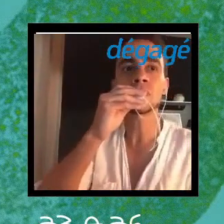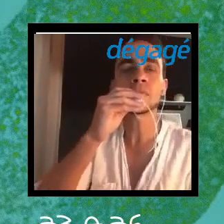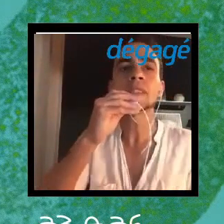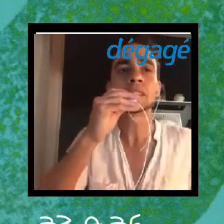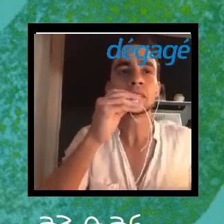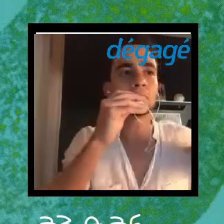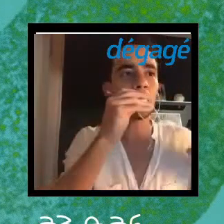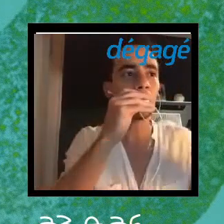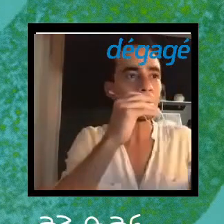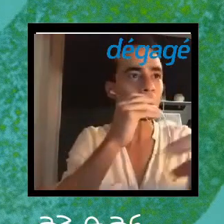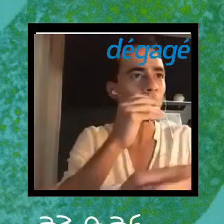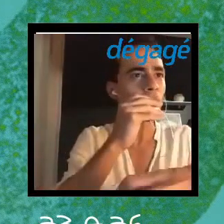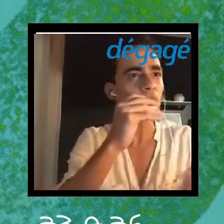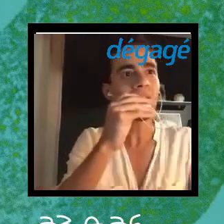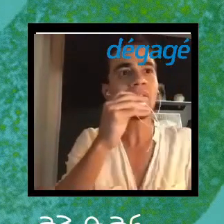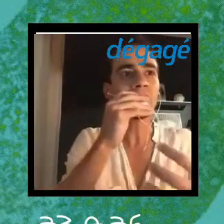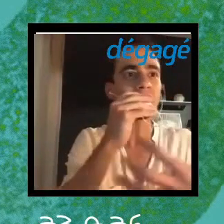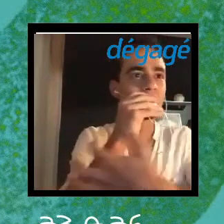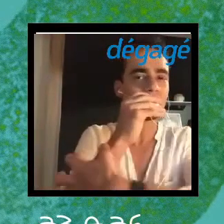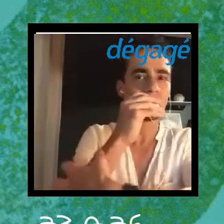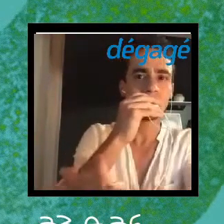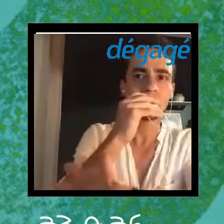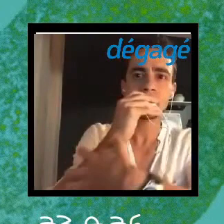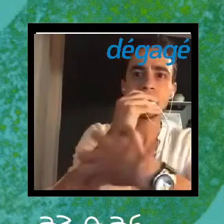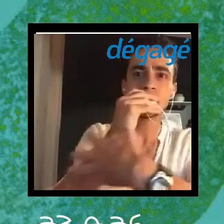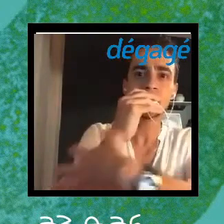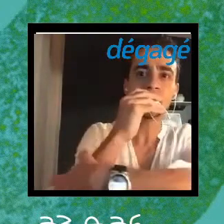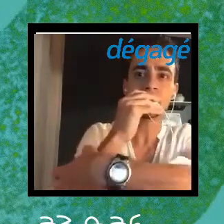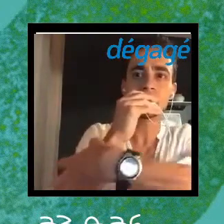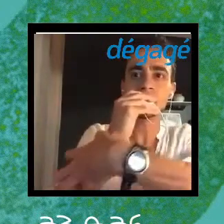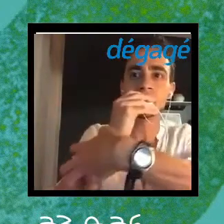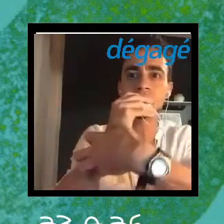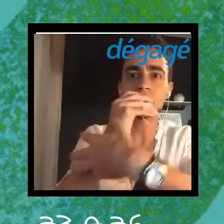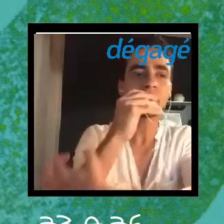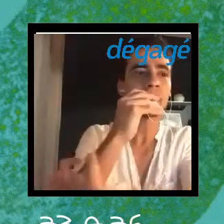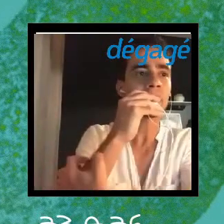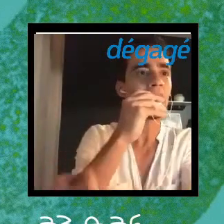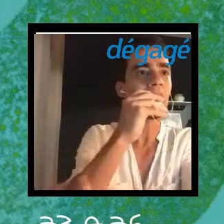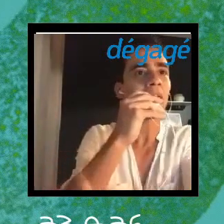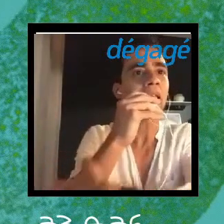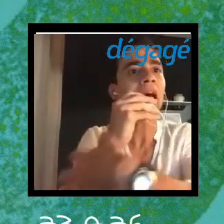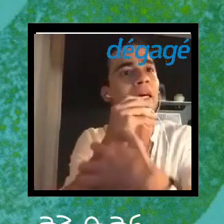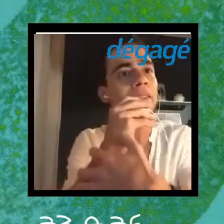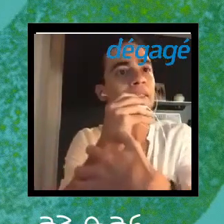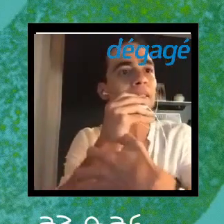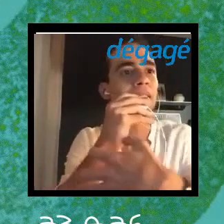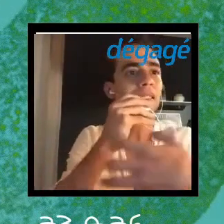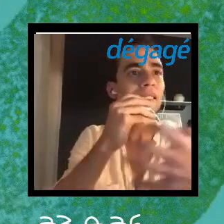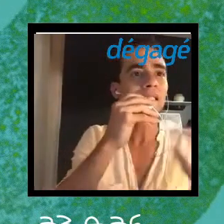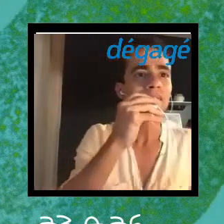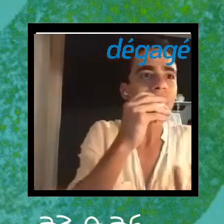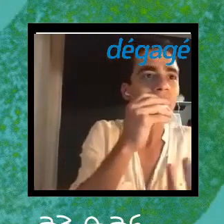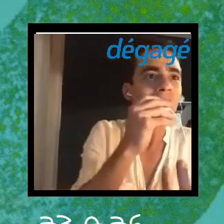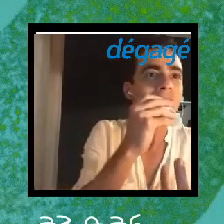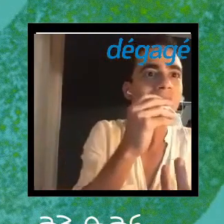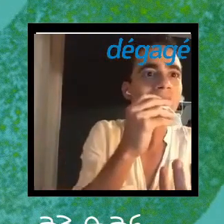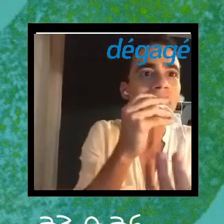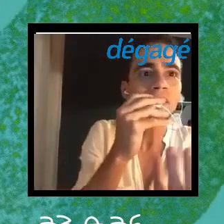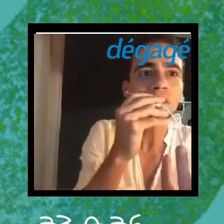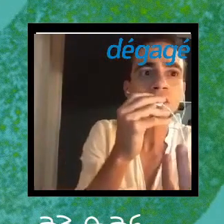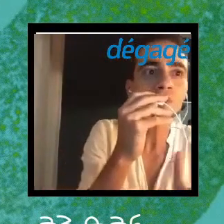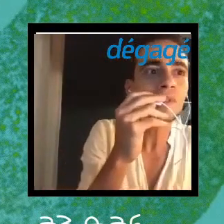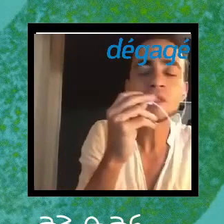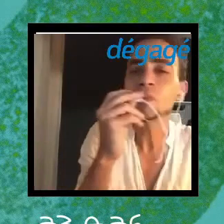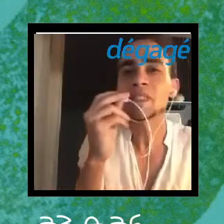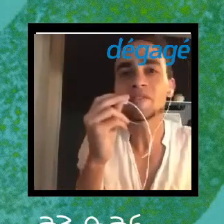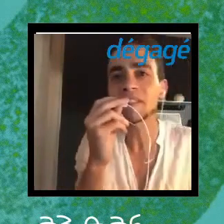aluno me abraçou, começou a, de repente, arranhar. E ali a